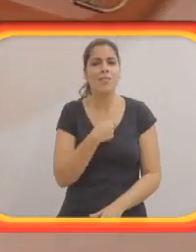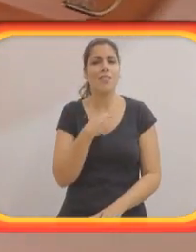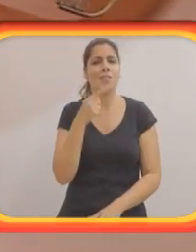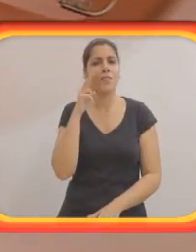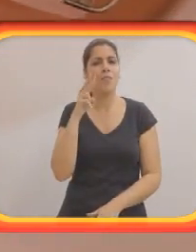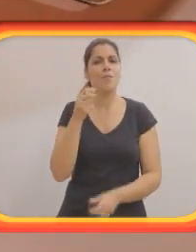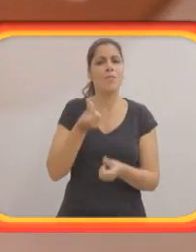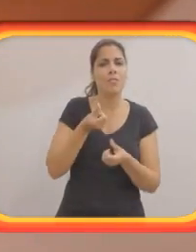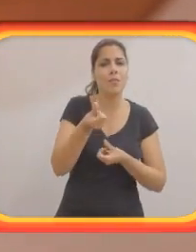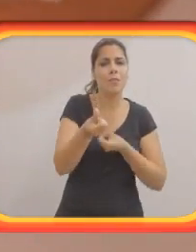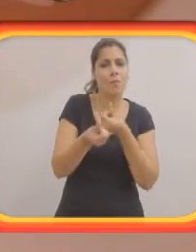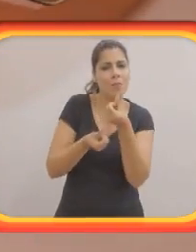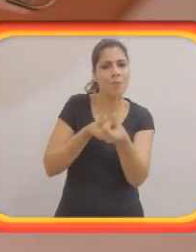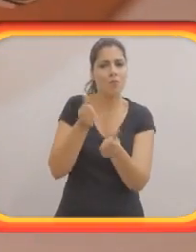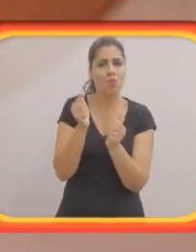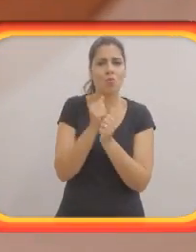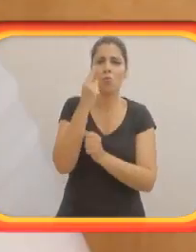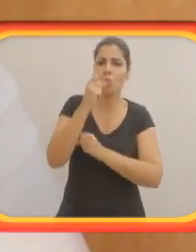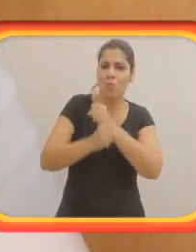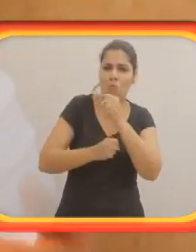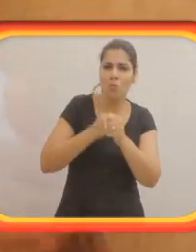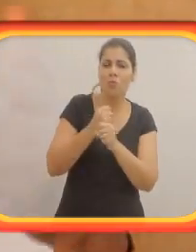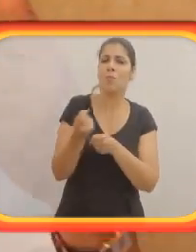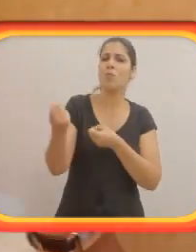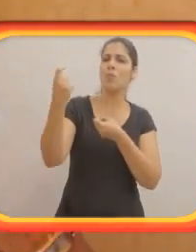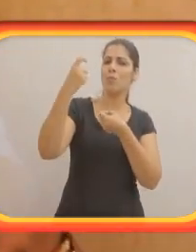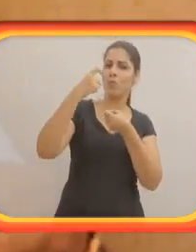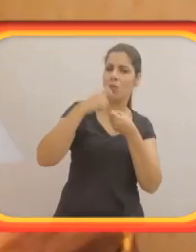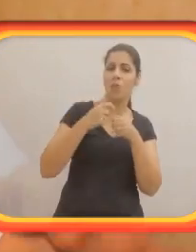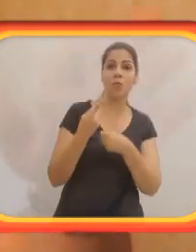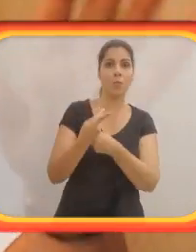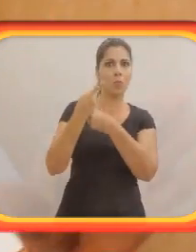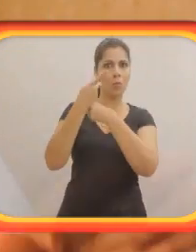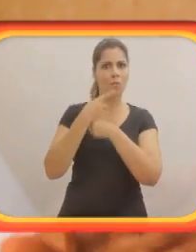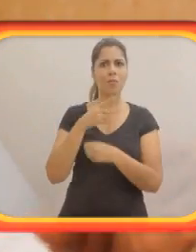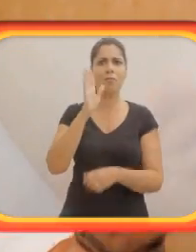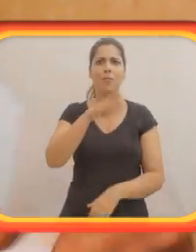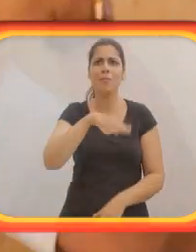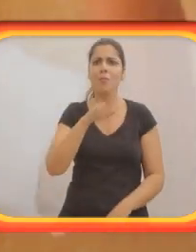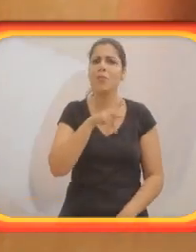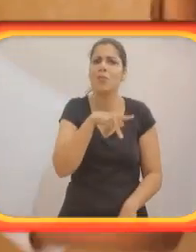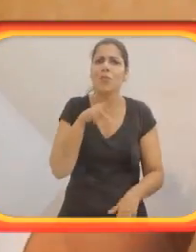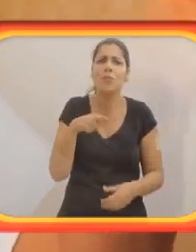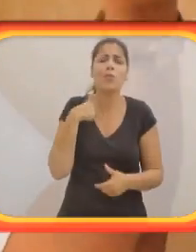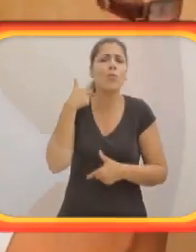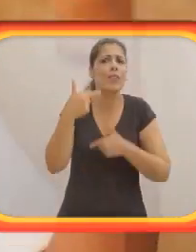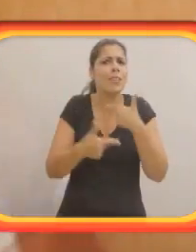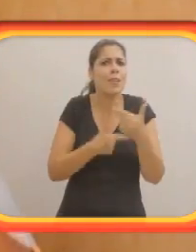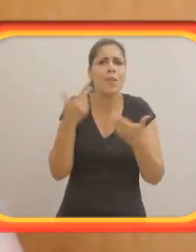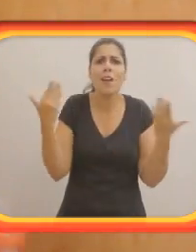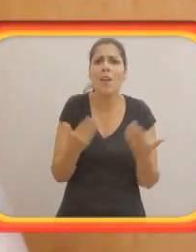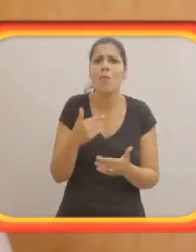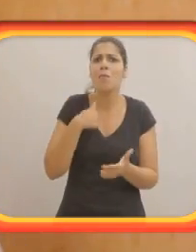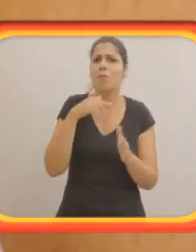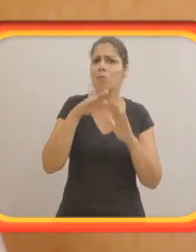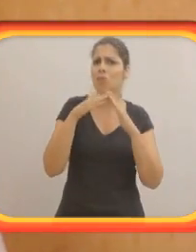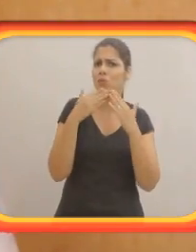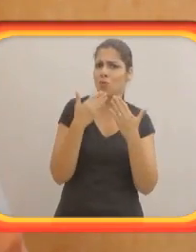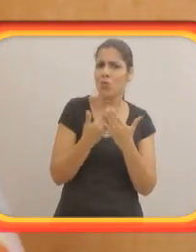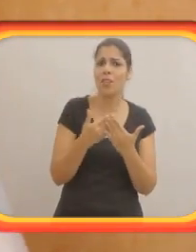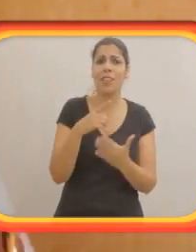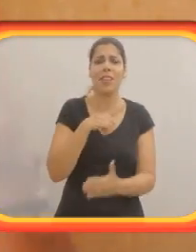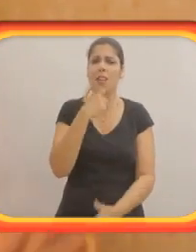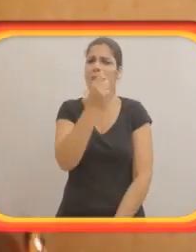eu acho muito gratificante, Às vezes, a gente passa aquele semestre juntos, aí um ano depois ele volta e te procura e